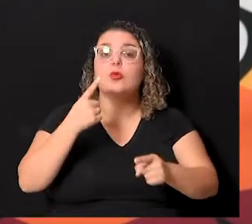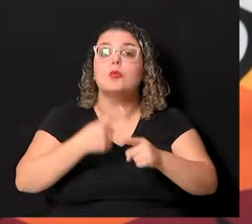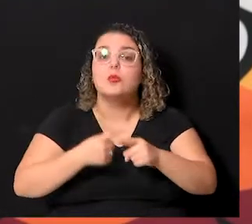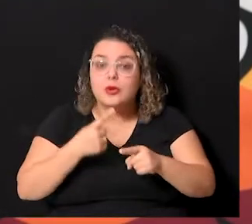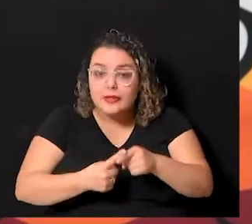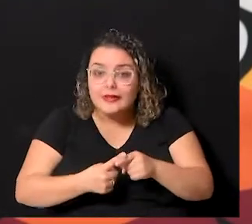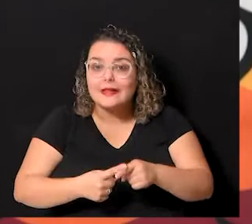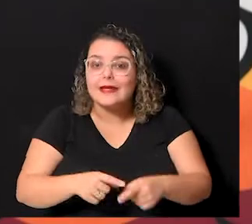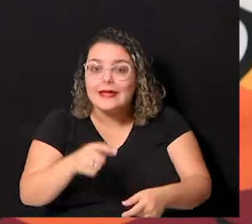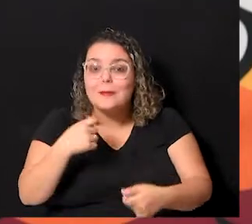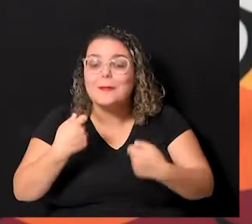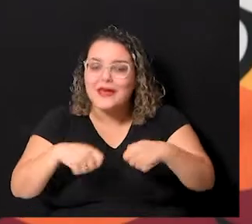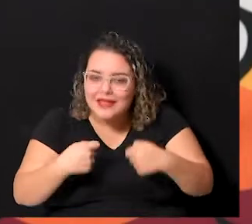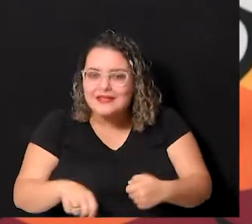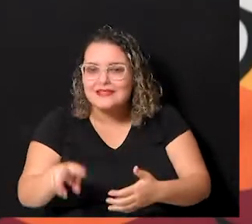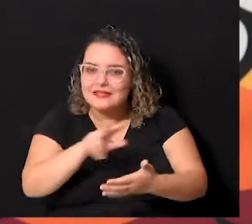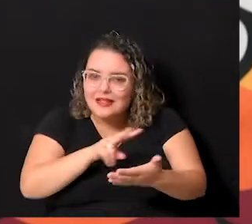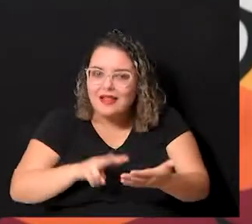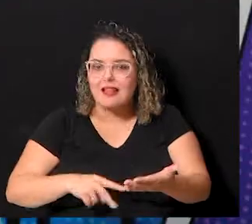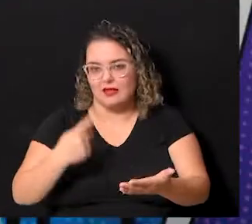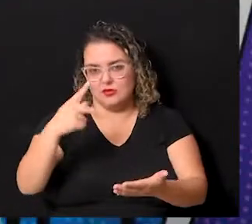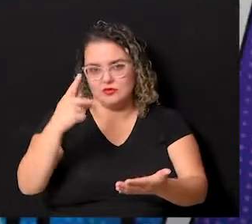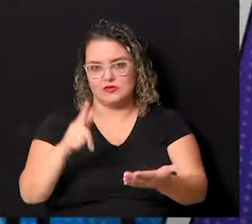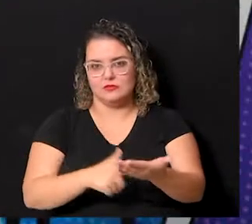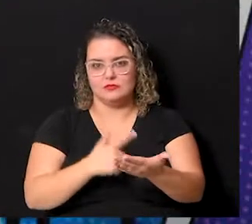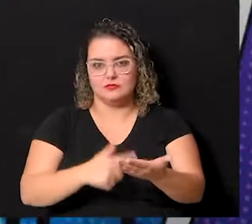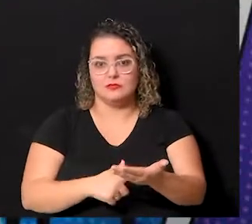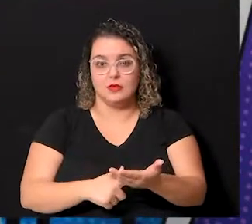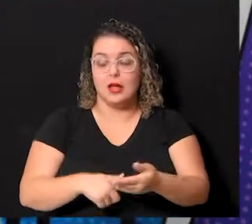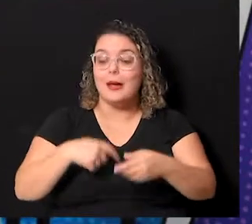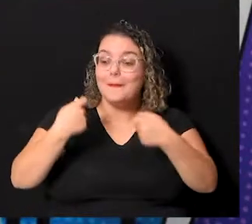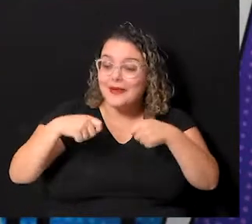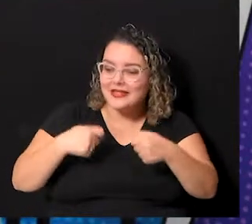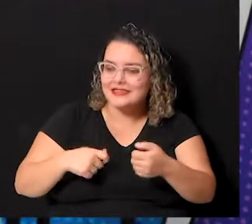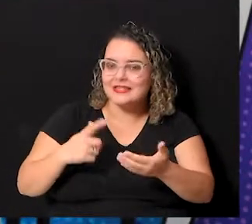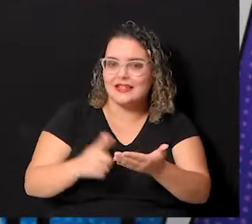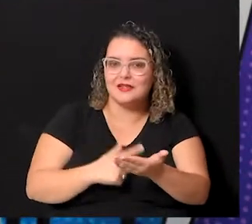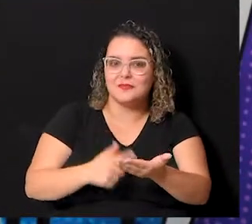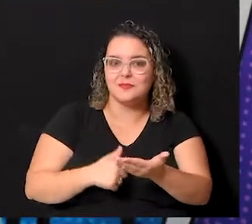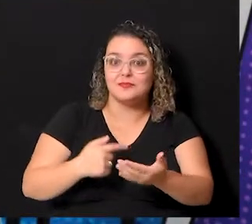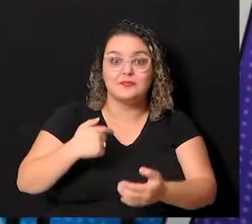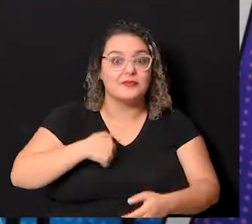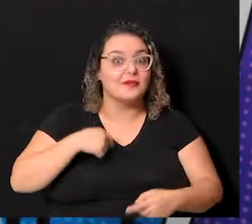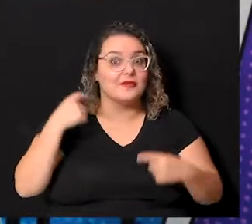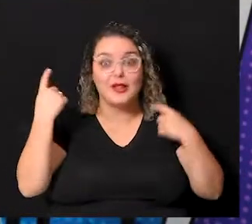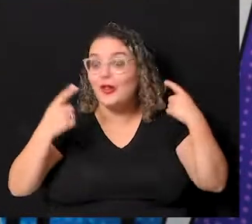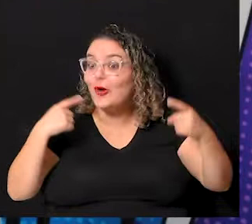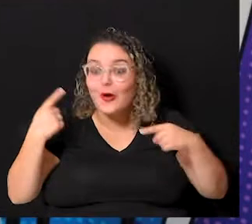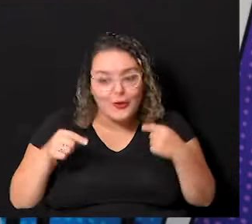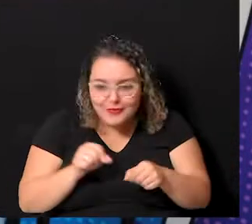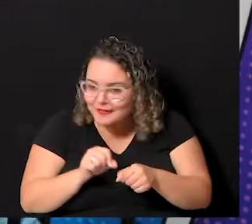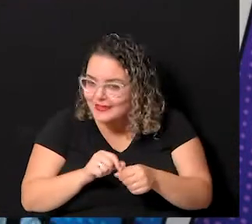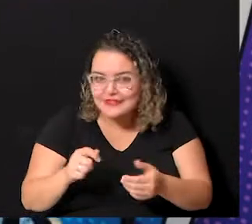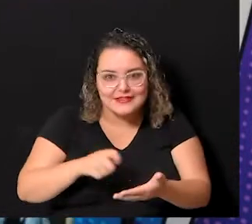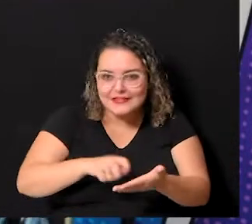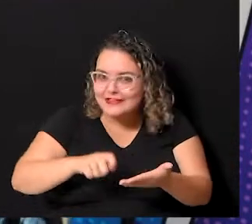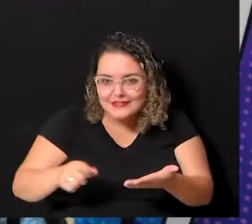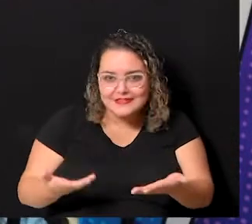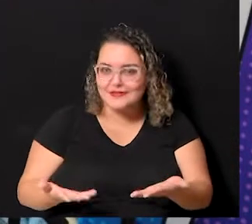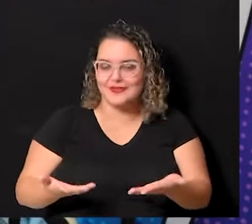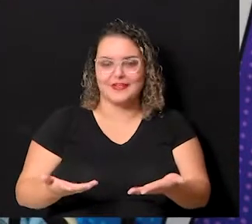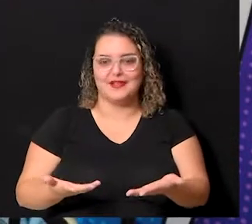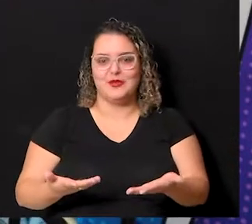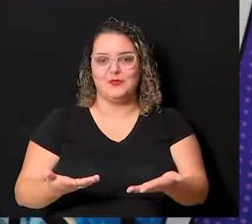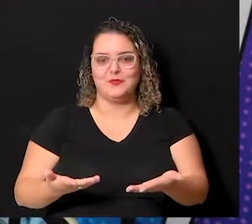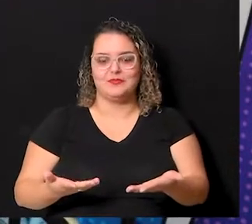é que tem que ler o seu livro? Tem que ler esse livro porque eu fiquei louco tentando fazer ele.